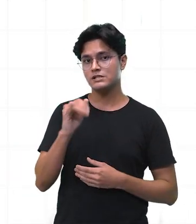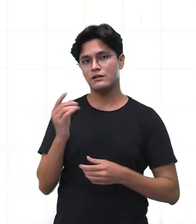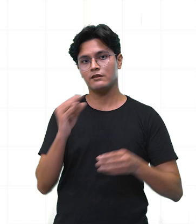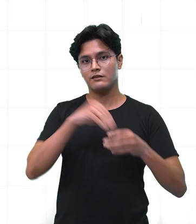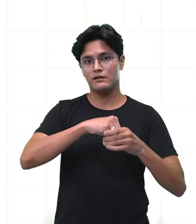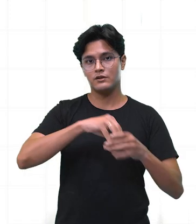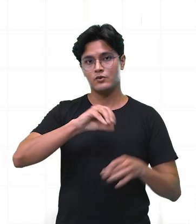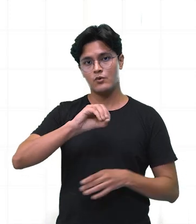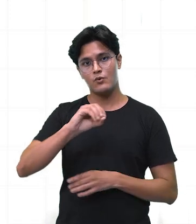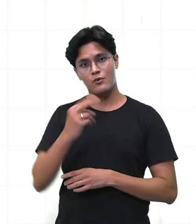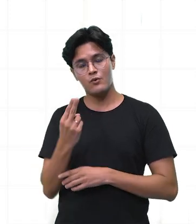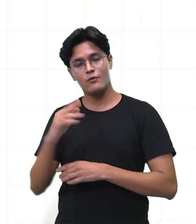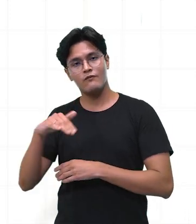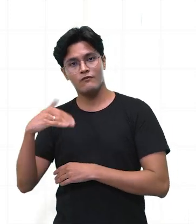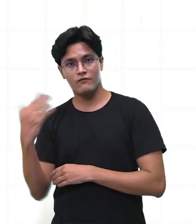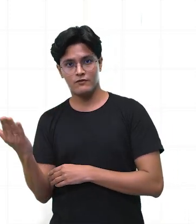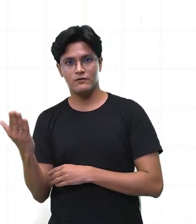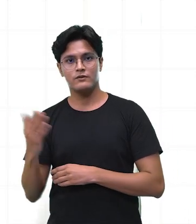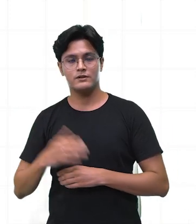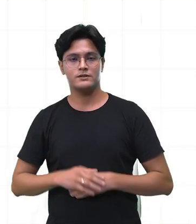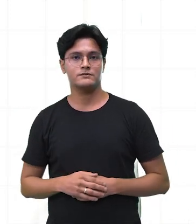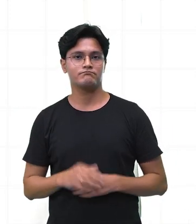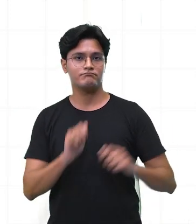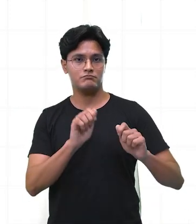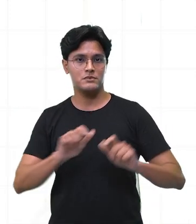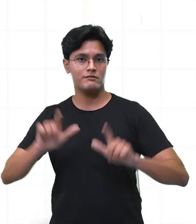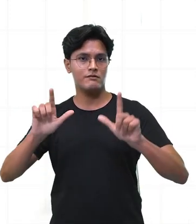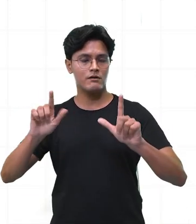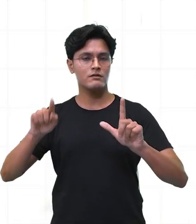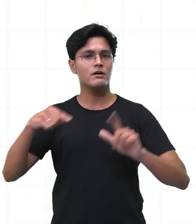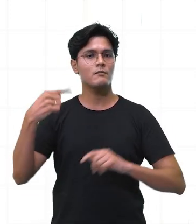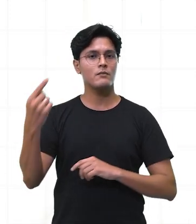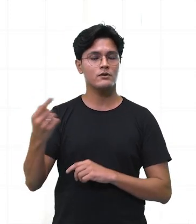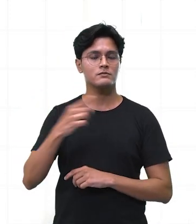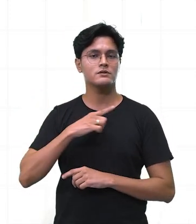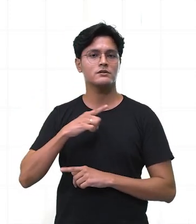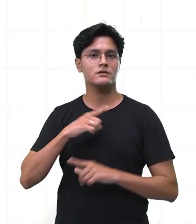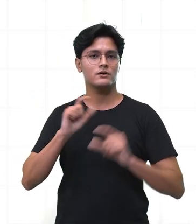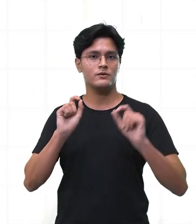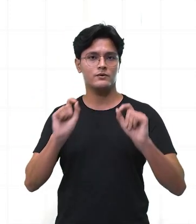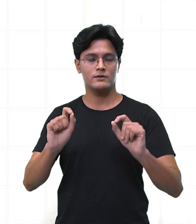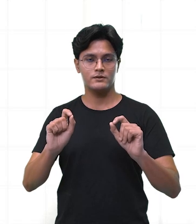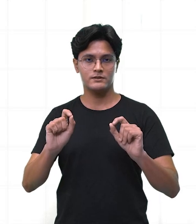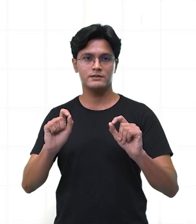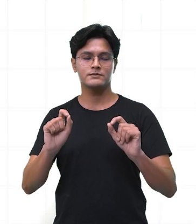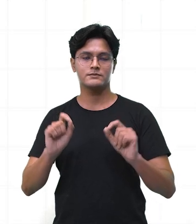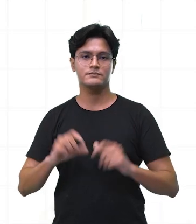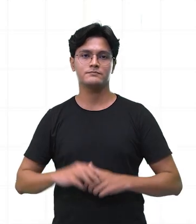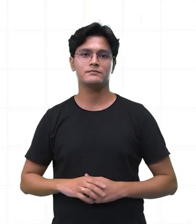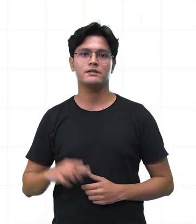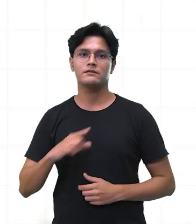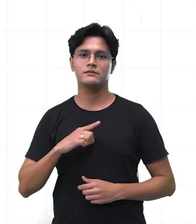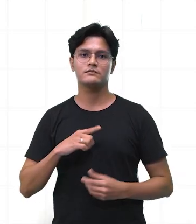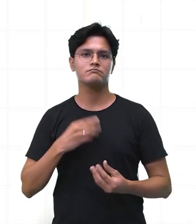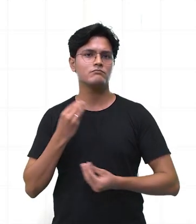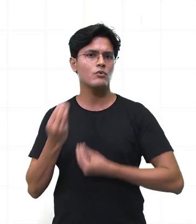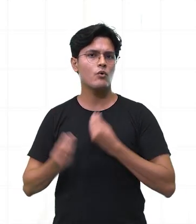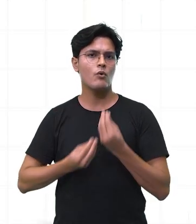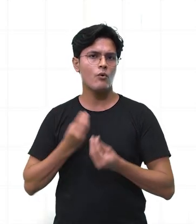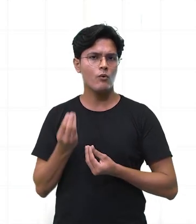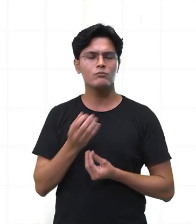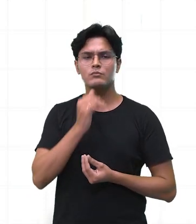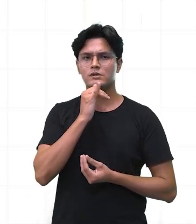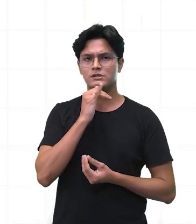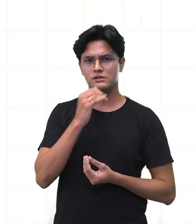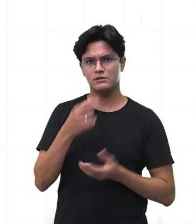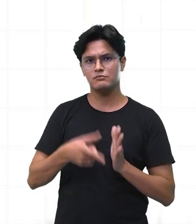bem? Na nossa próxima cartela, nós temos aí a demonstração do que eu falei agora há pouco